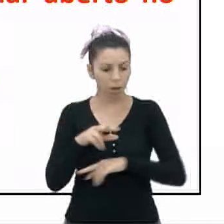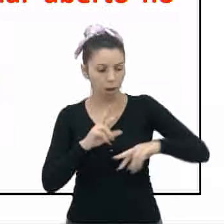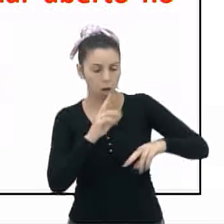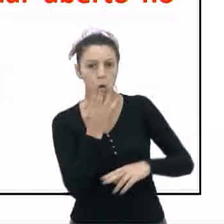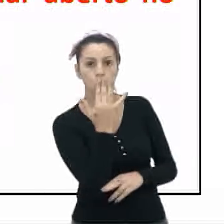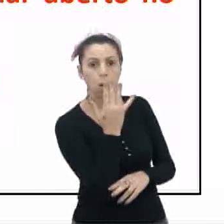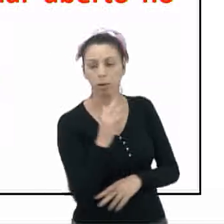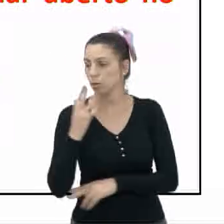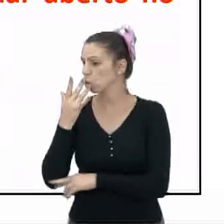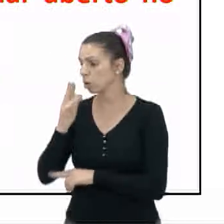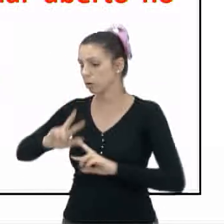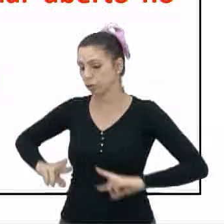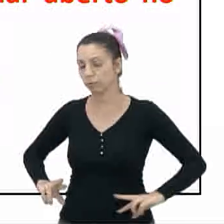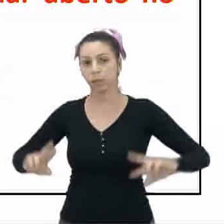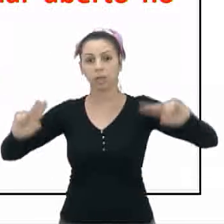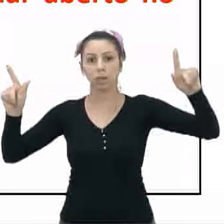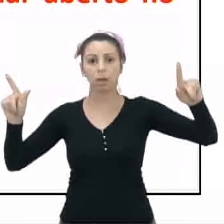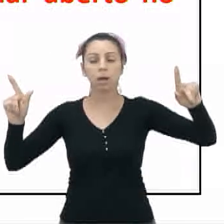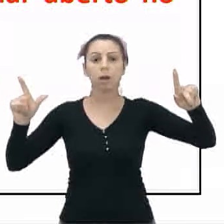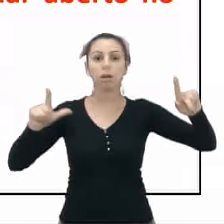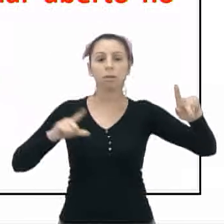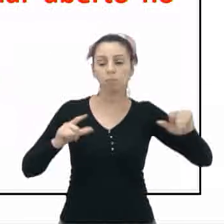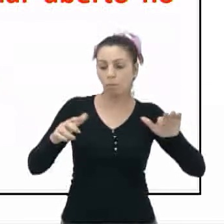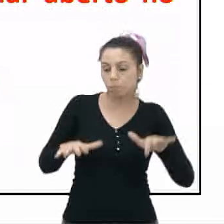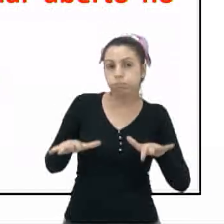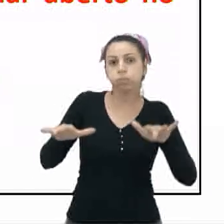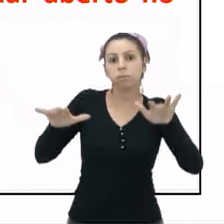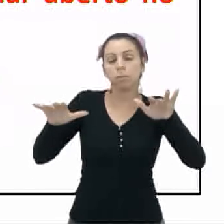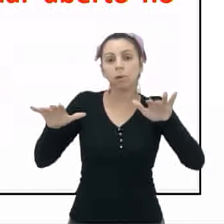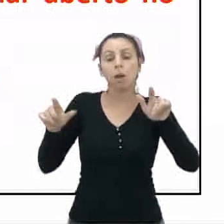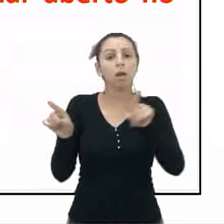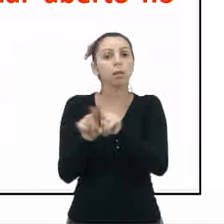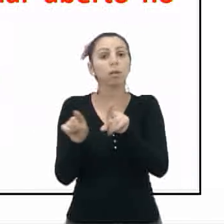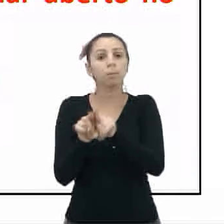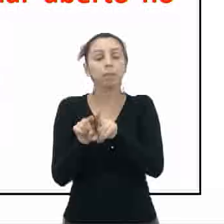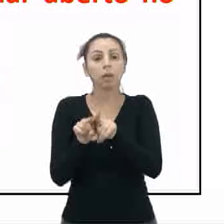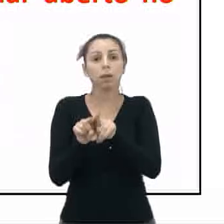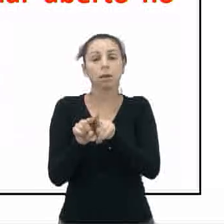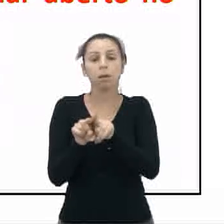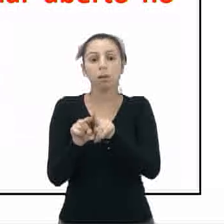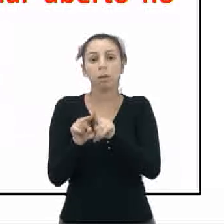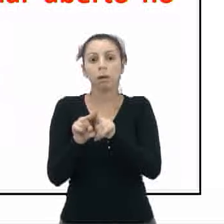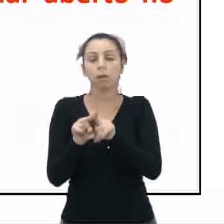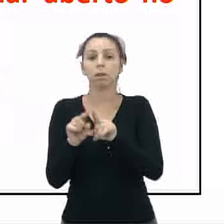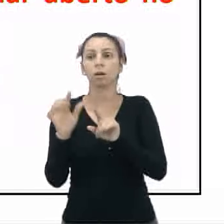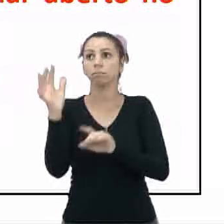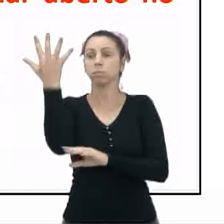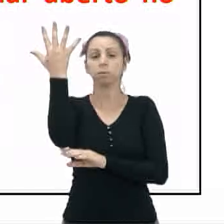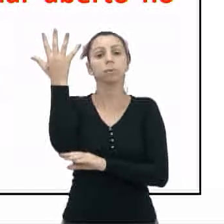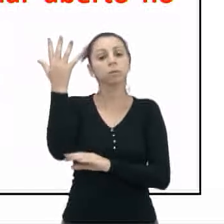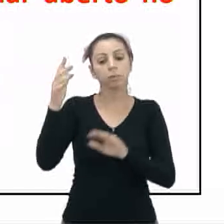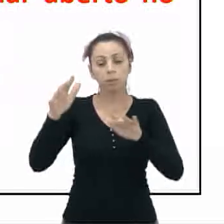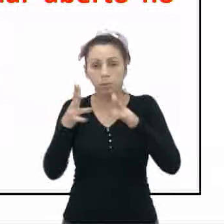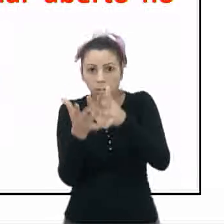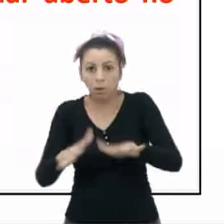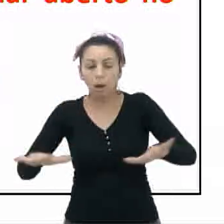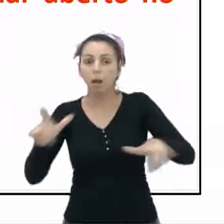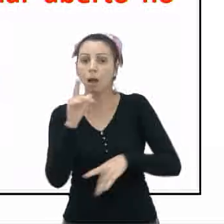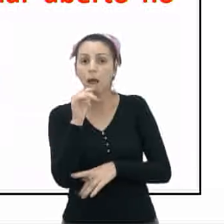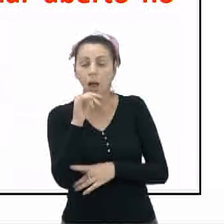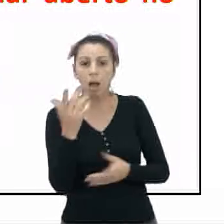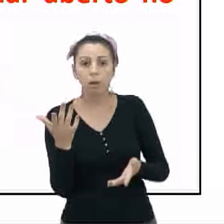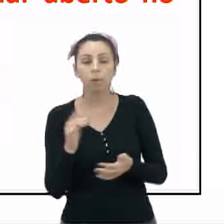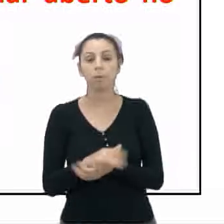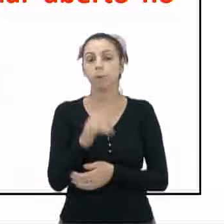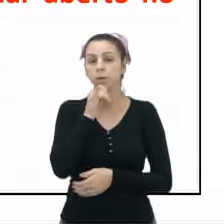coisa, é a quantidade de sais, a densidade da água, a temperatura da água, tudo influencia. Por isso que às vezes você vai visitar uma